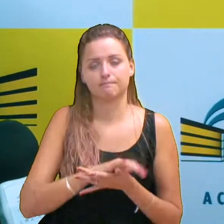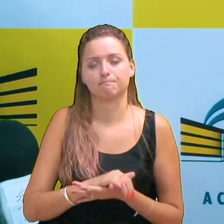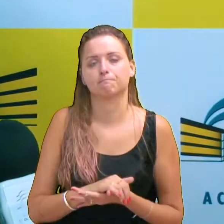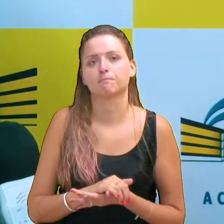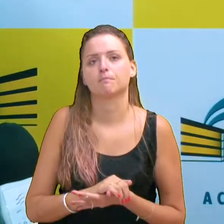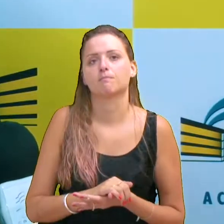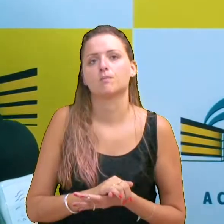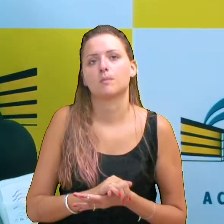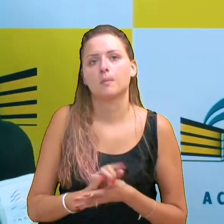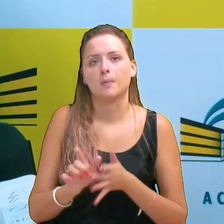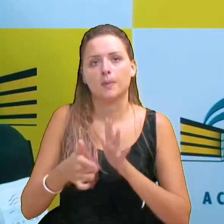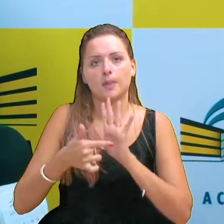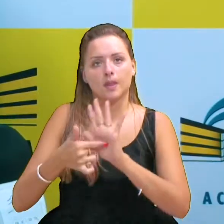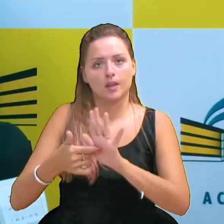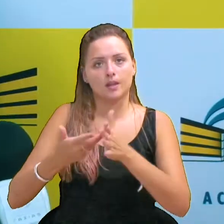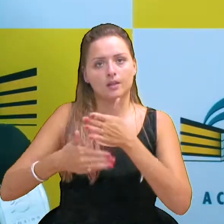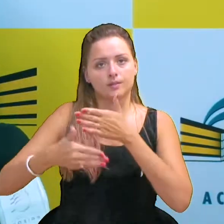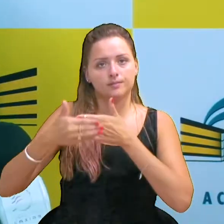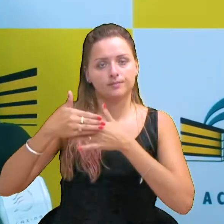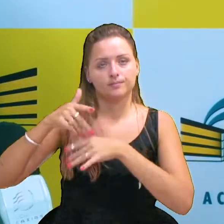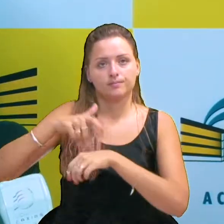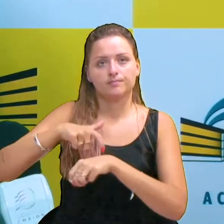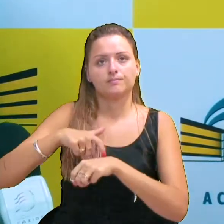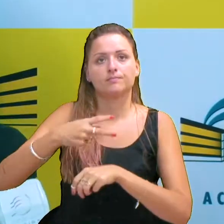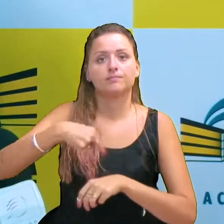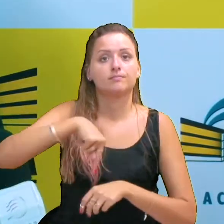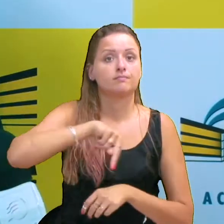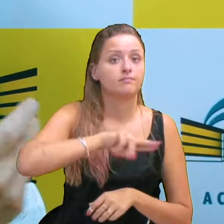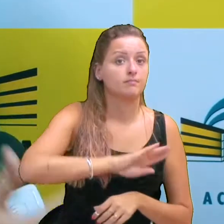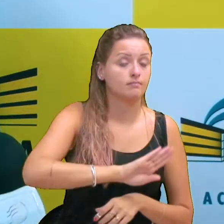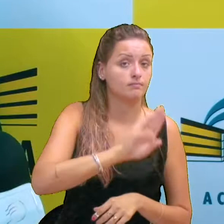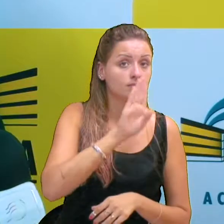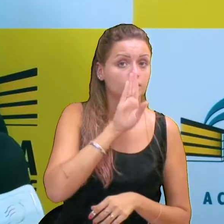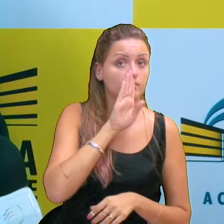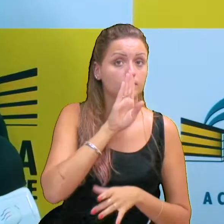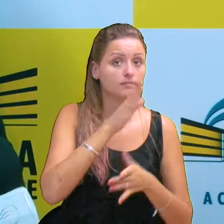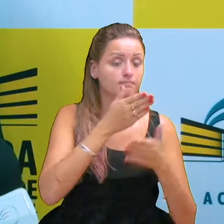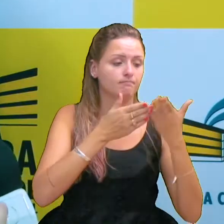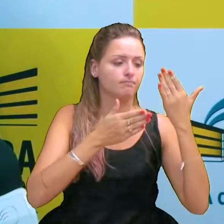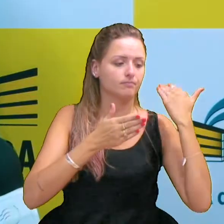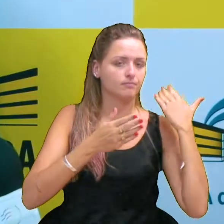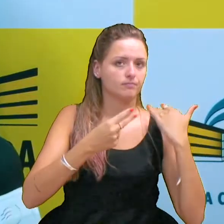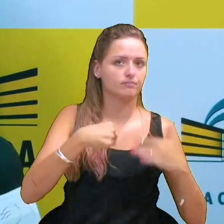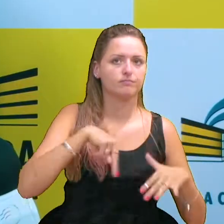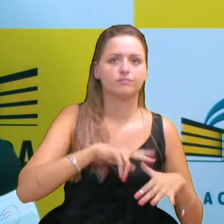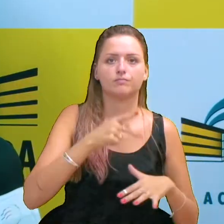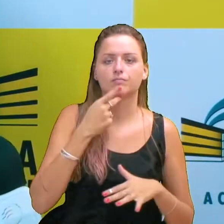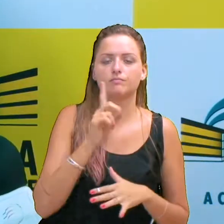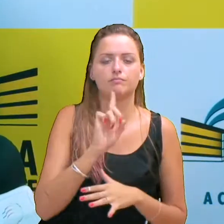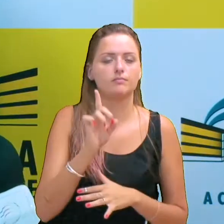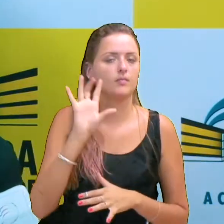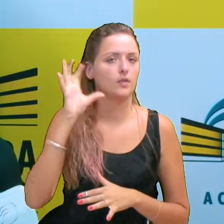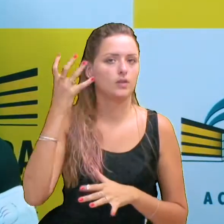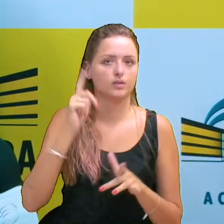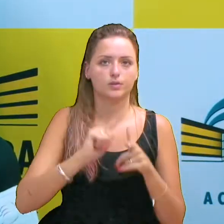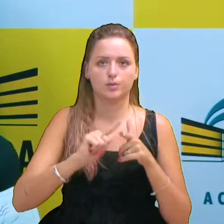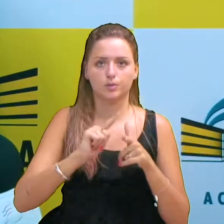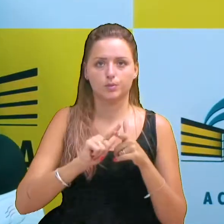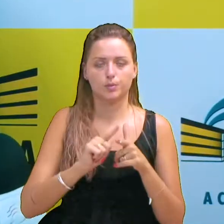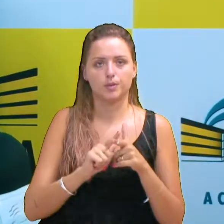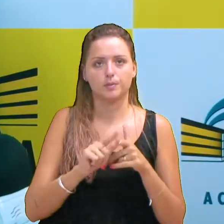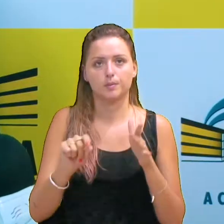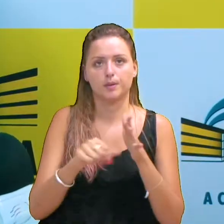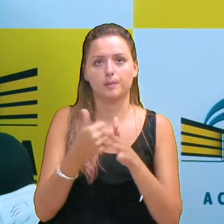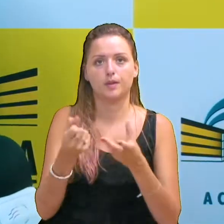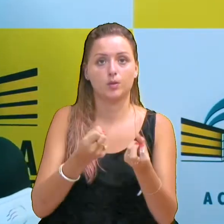medida, ela mostrou ao longo de um ano, nós ficamos quietos. Naquela ocasião, nós dissemos que não era a solução para o trânsito, e